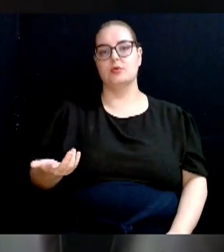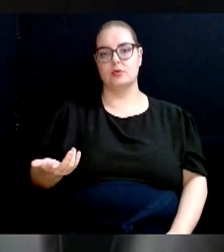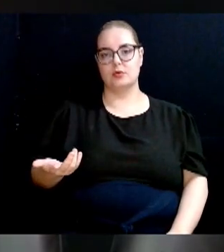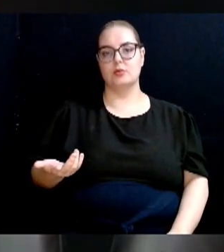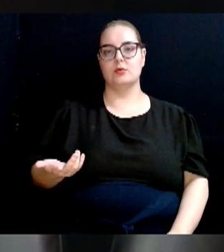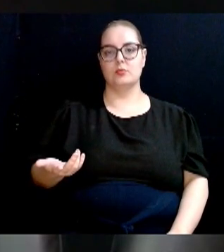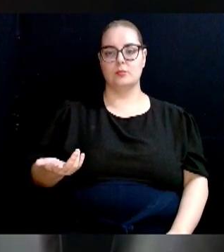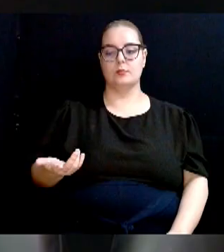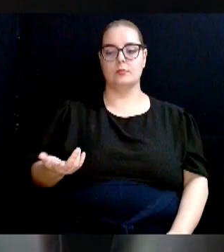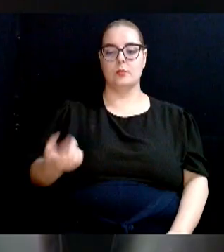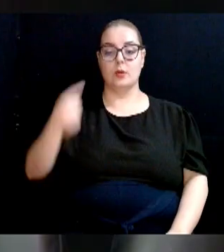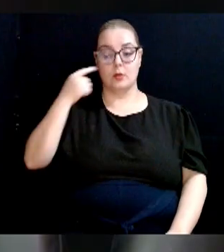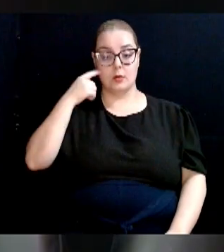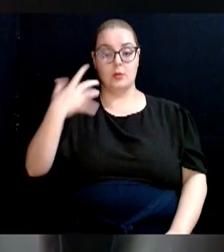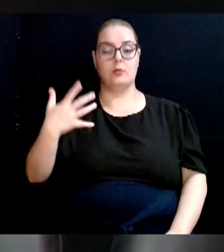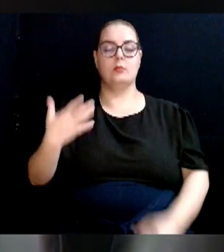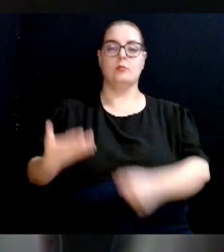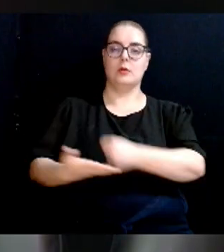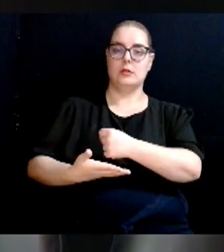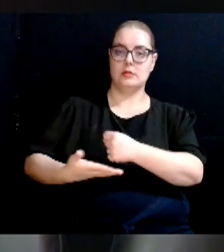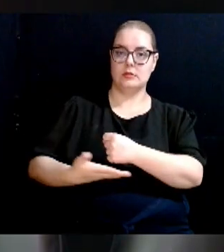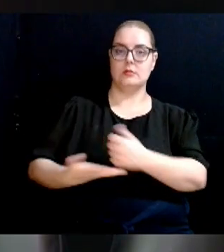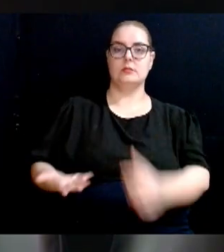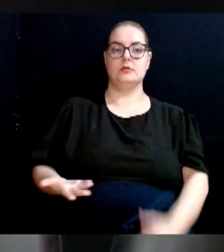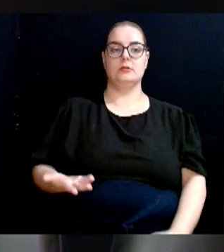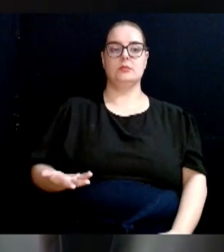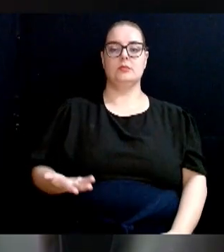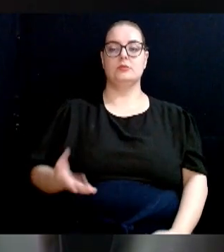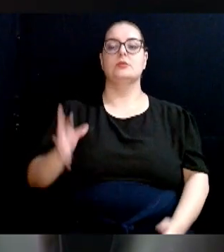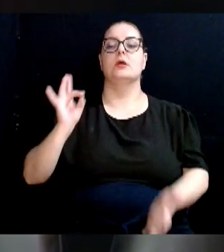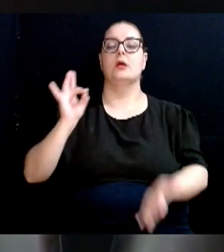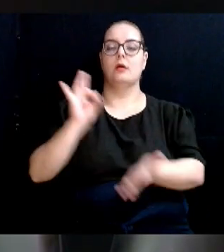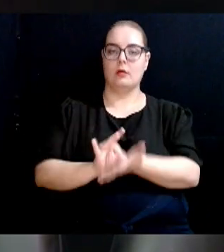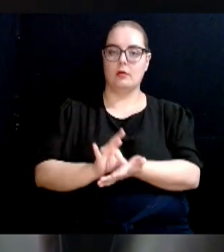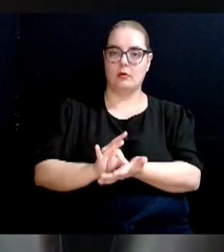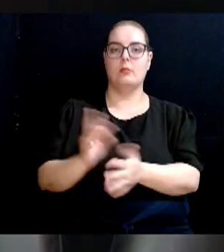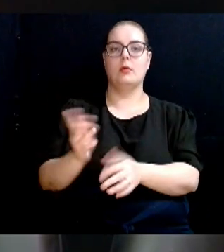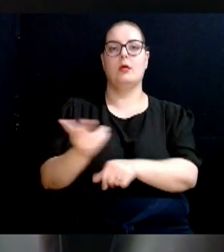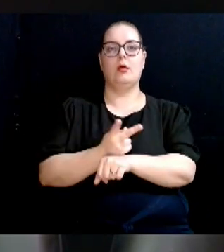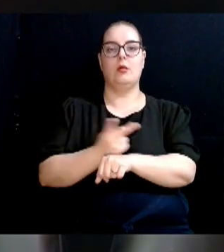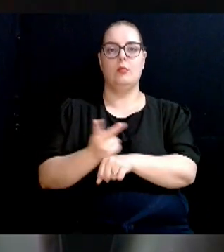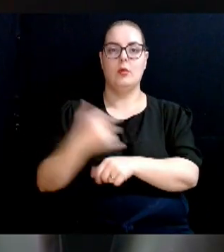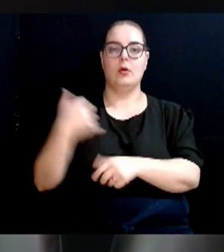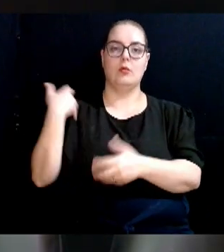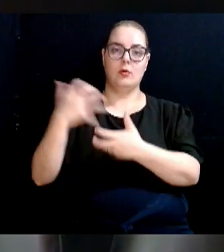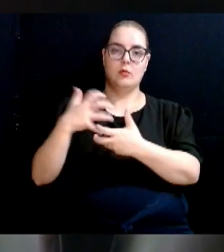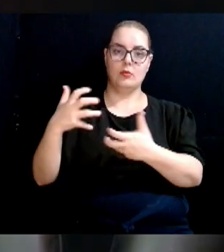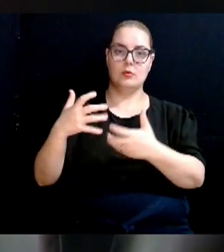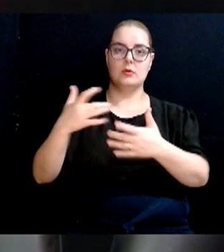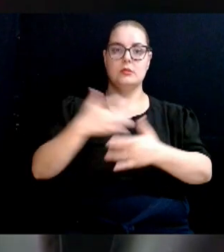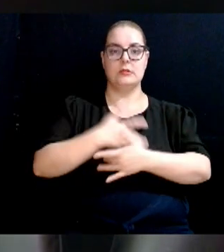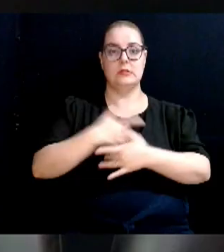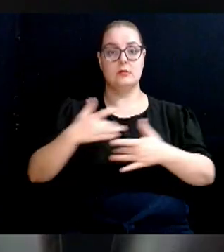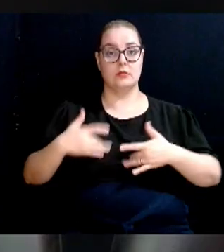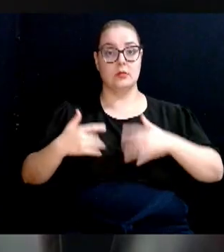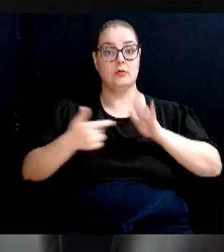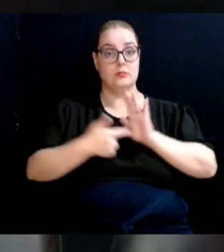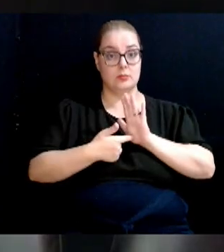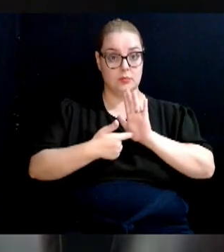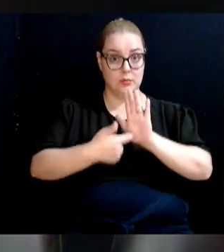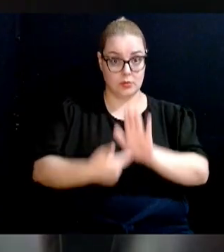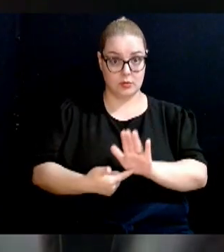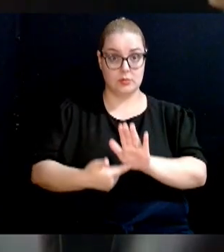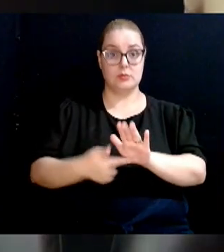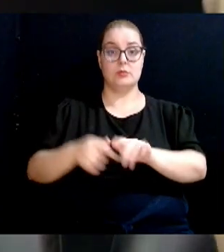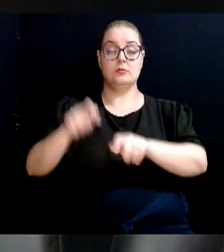essa essência de estar realmente buscando um envelhecimento saudável e mostrando para os que